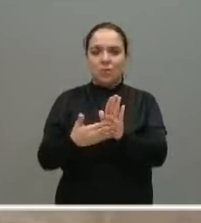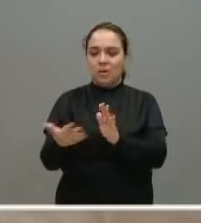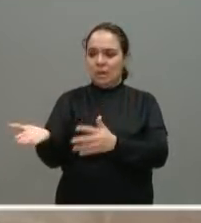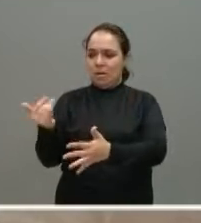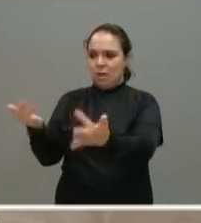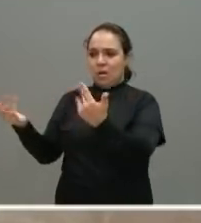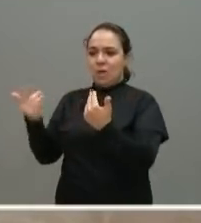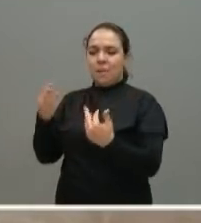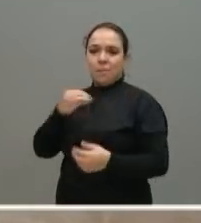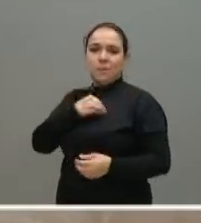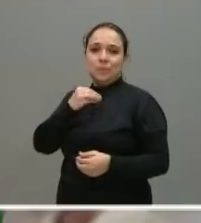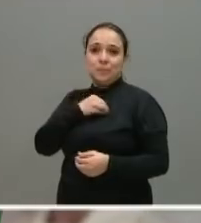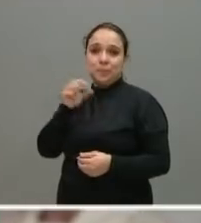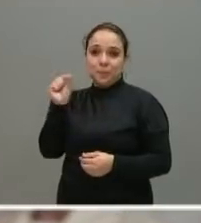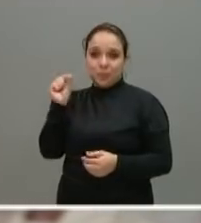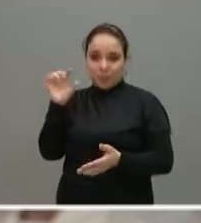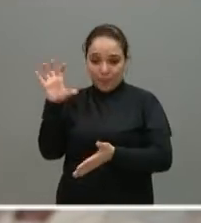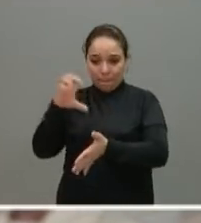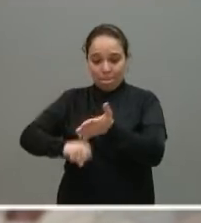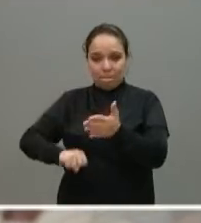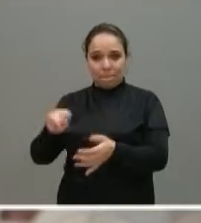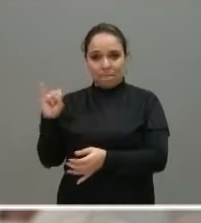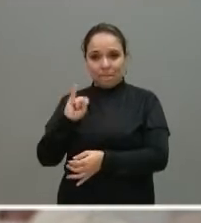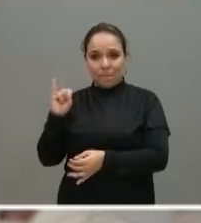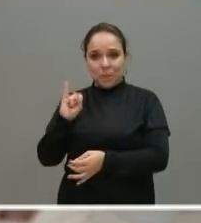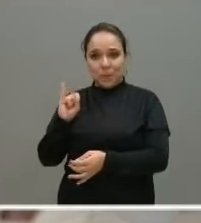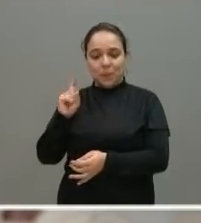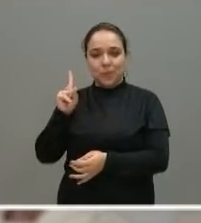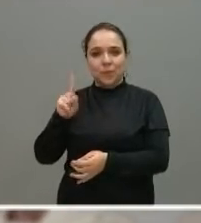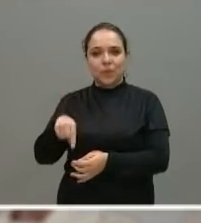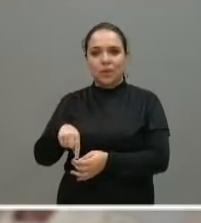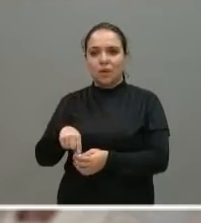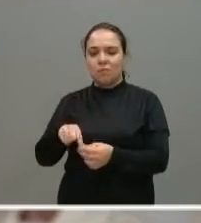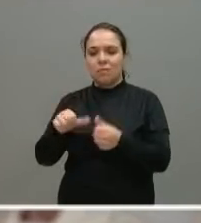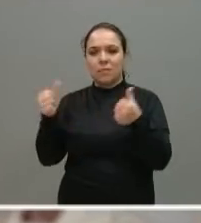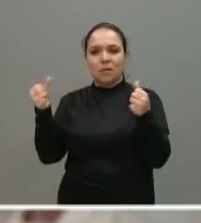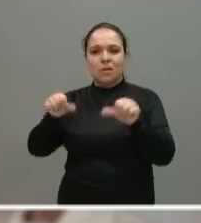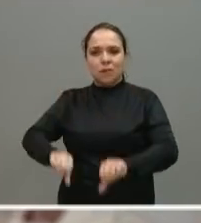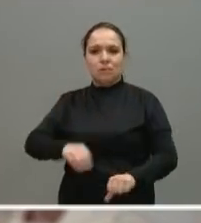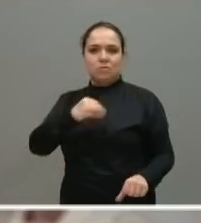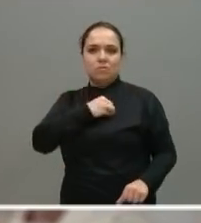que cobrador de impostos é citado como algo mais grave.